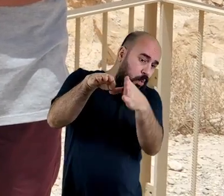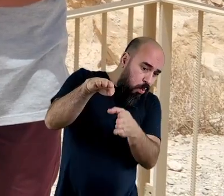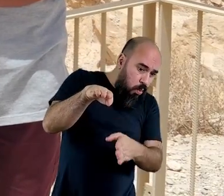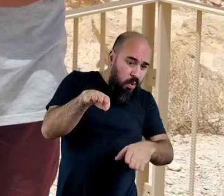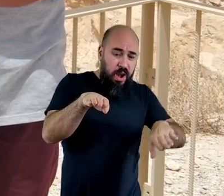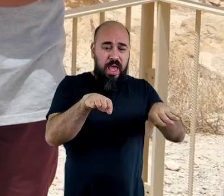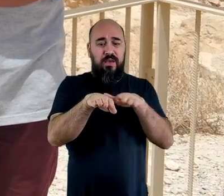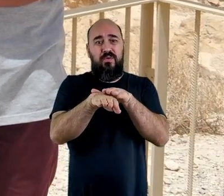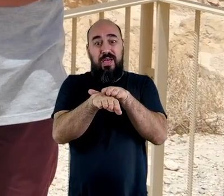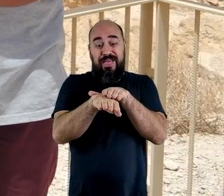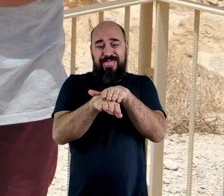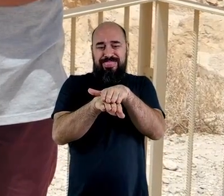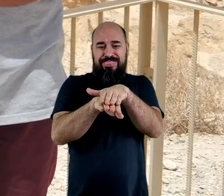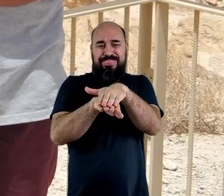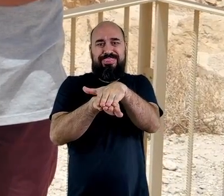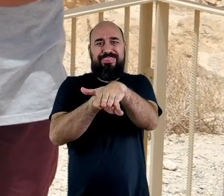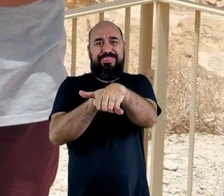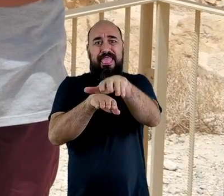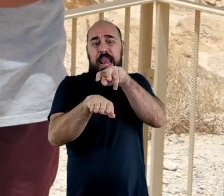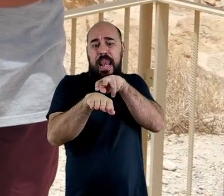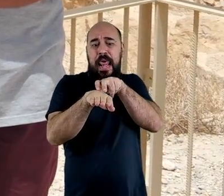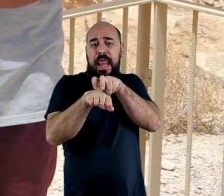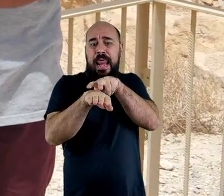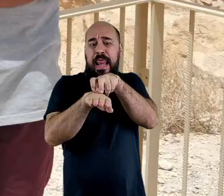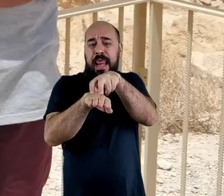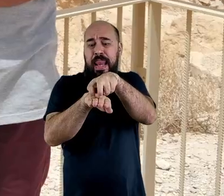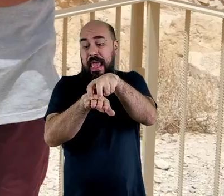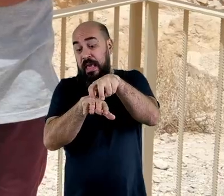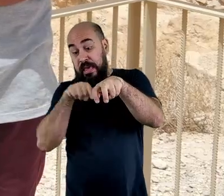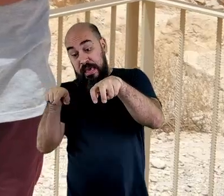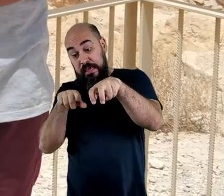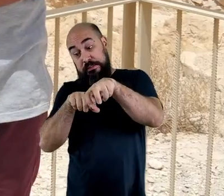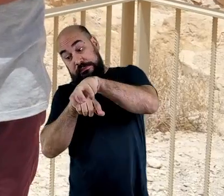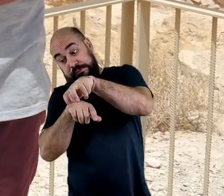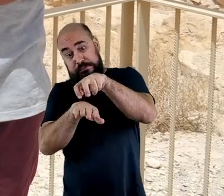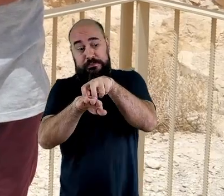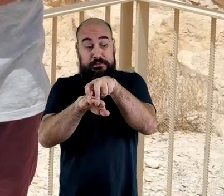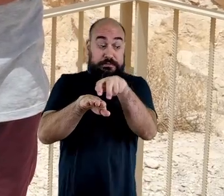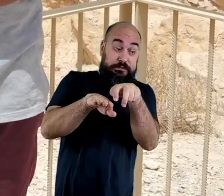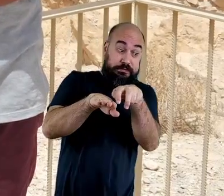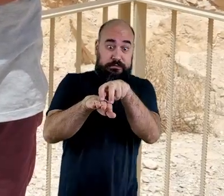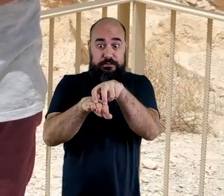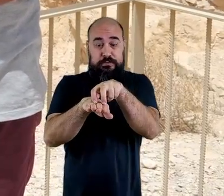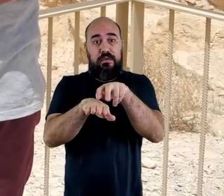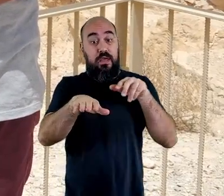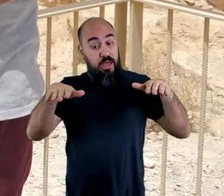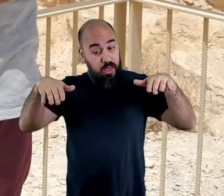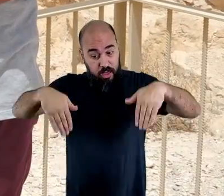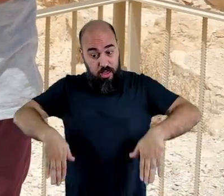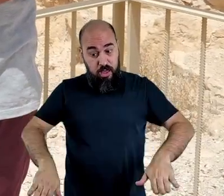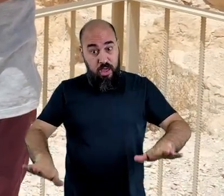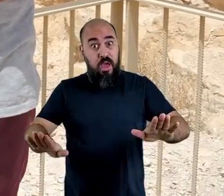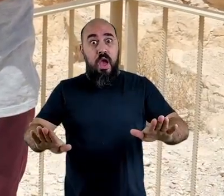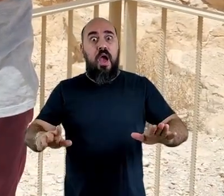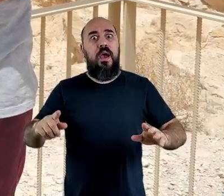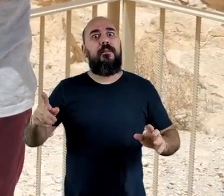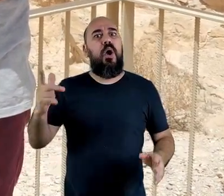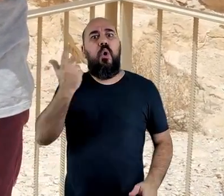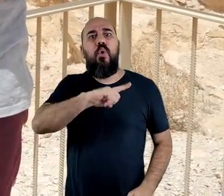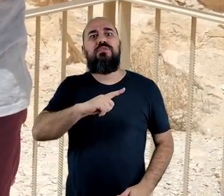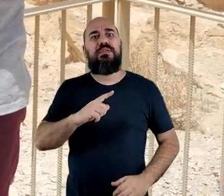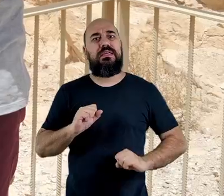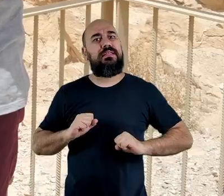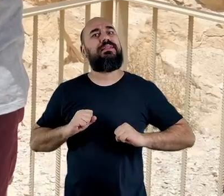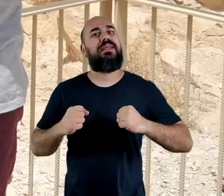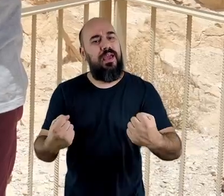Isso significa que a única maneira de entrar na área mais vulnerável e mais importante de Massada era através dessa área que